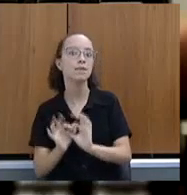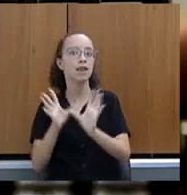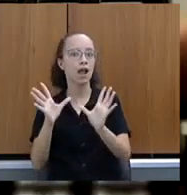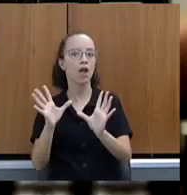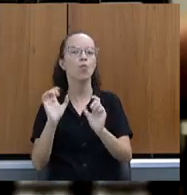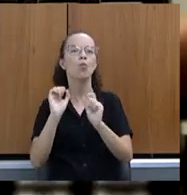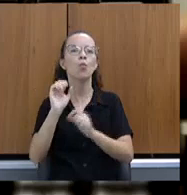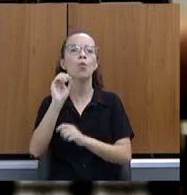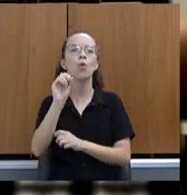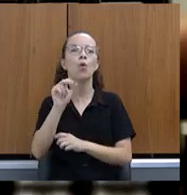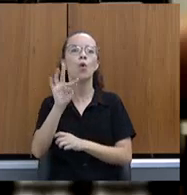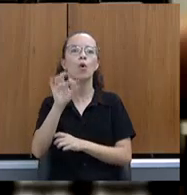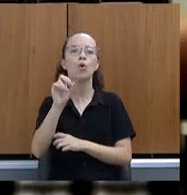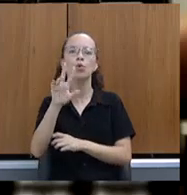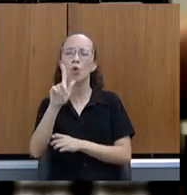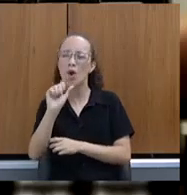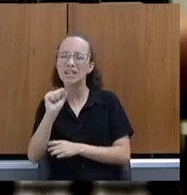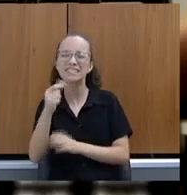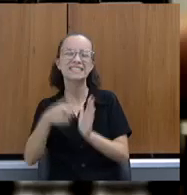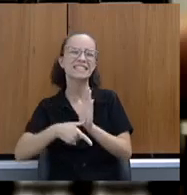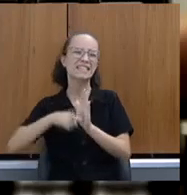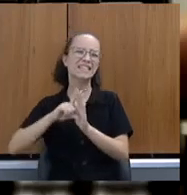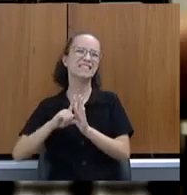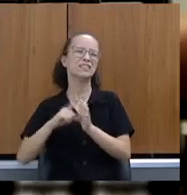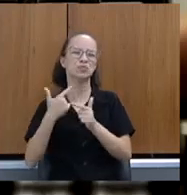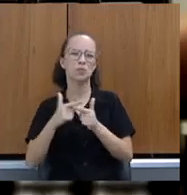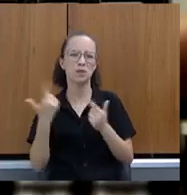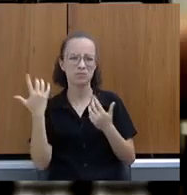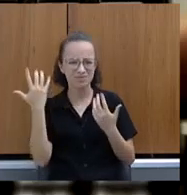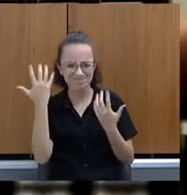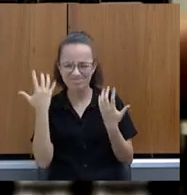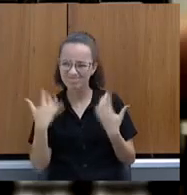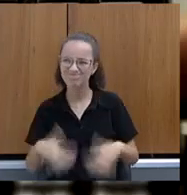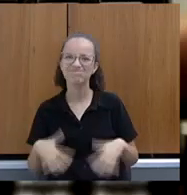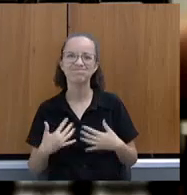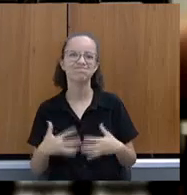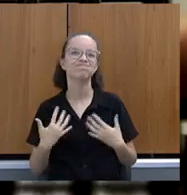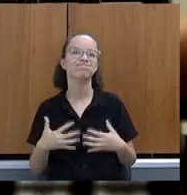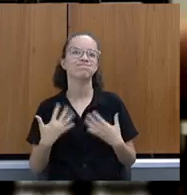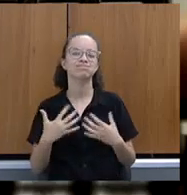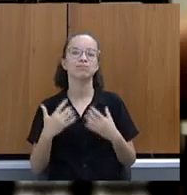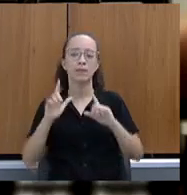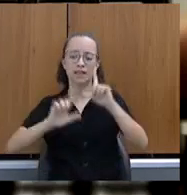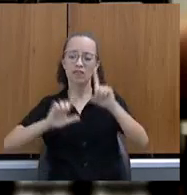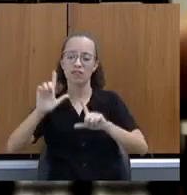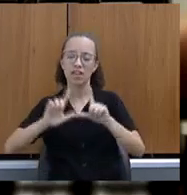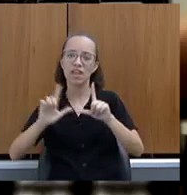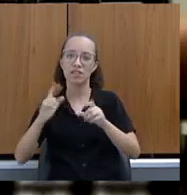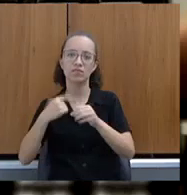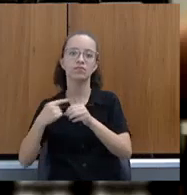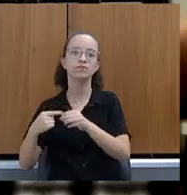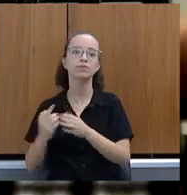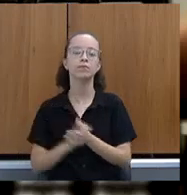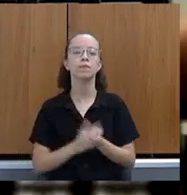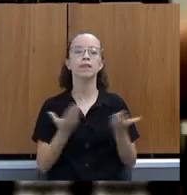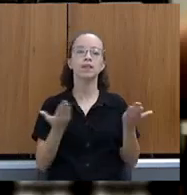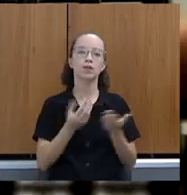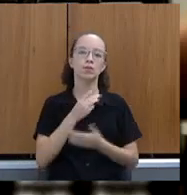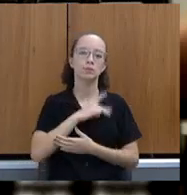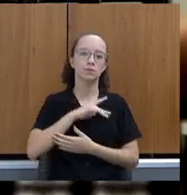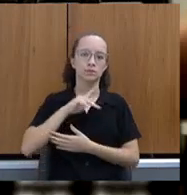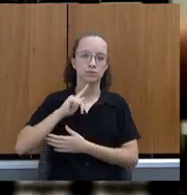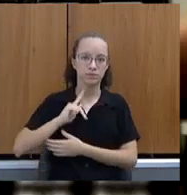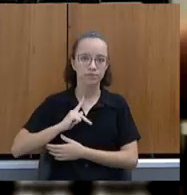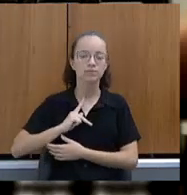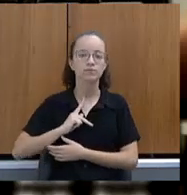autógas era um problema grave para as TVs comunitárias e com o Ministério Público É